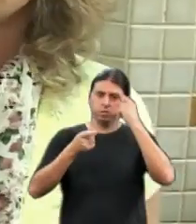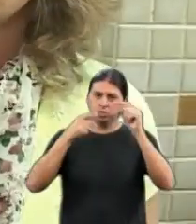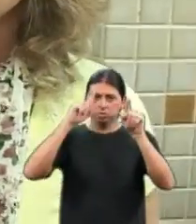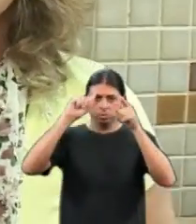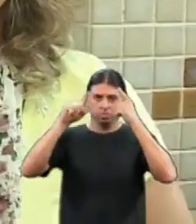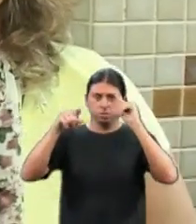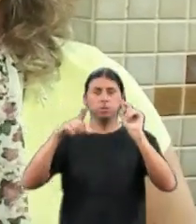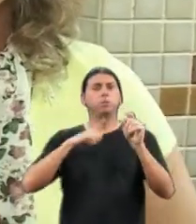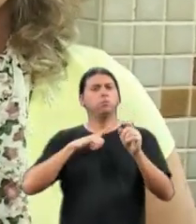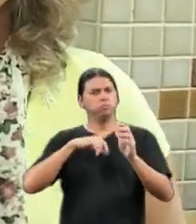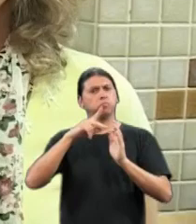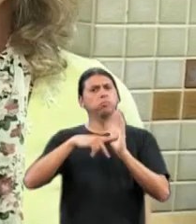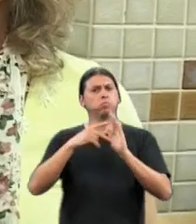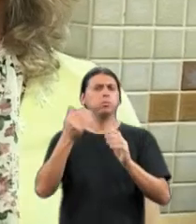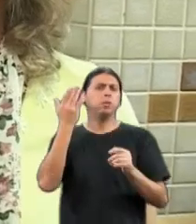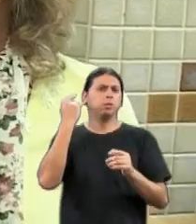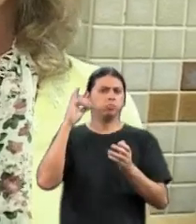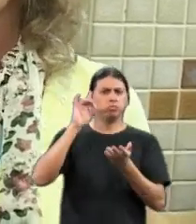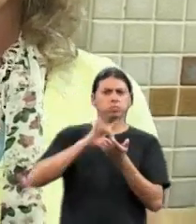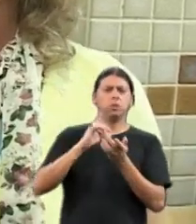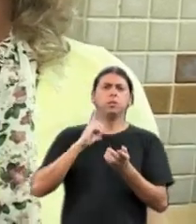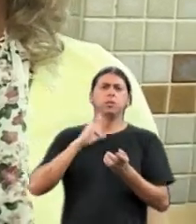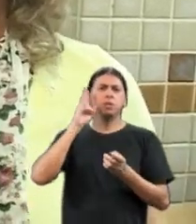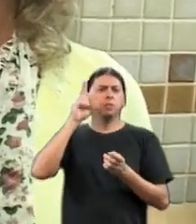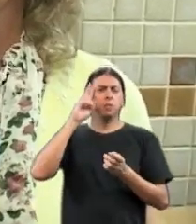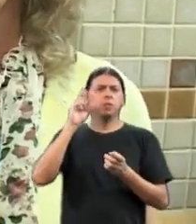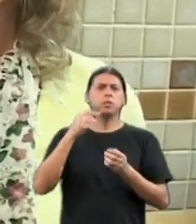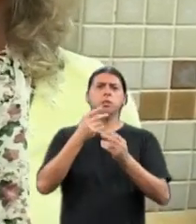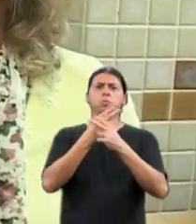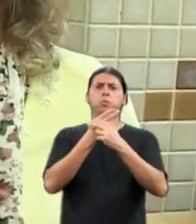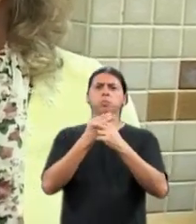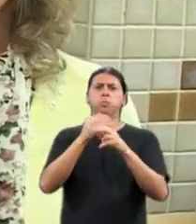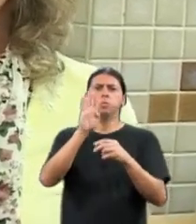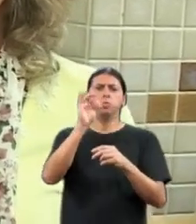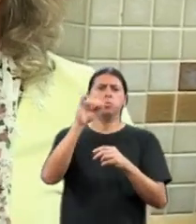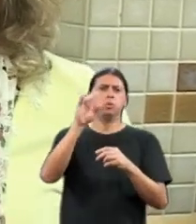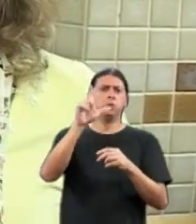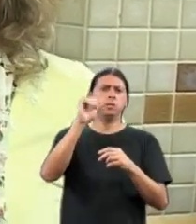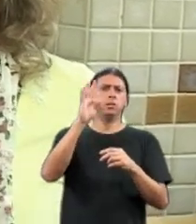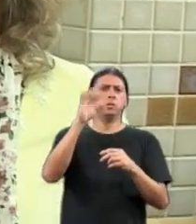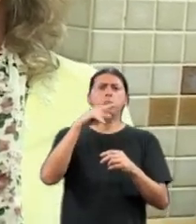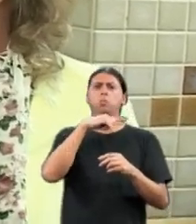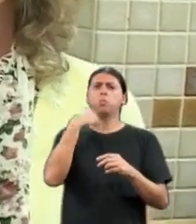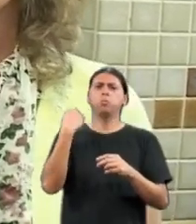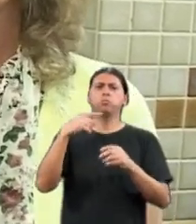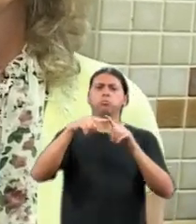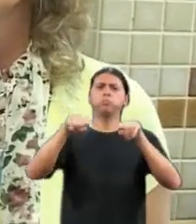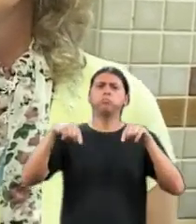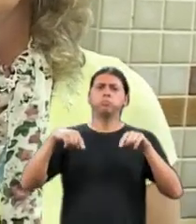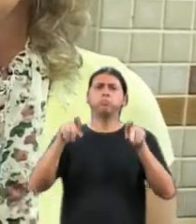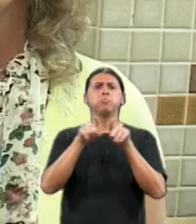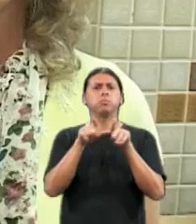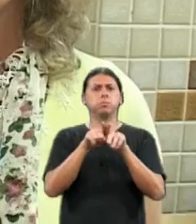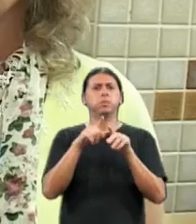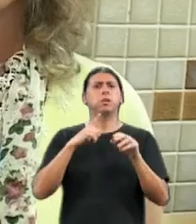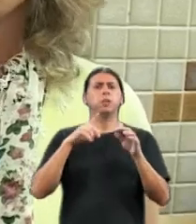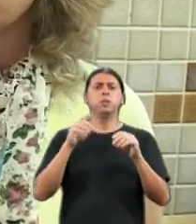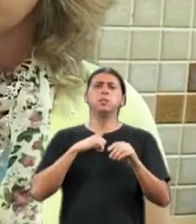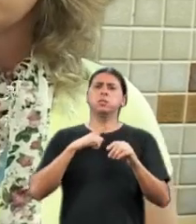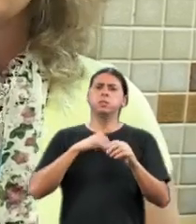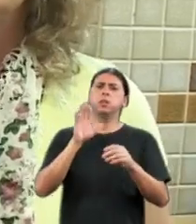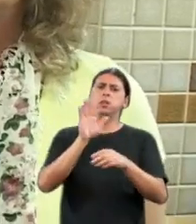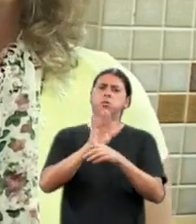Teve um projeto numa ocasião que apareceu uma borboleta morta dentro de uma sala de aula e eles gostariam de dar asas e vida